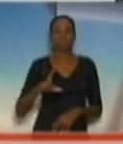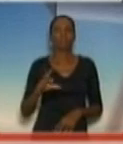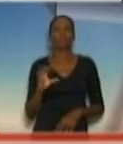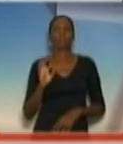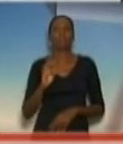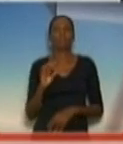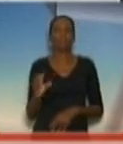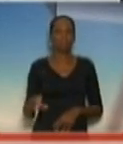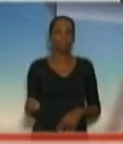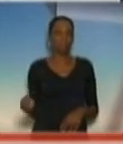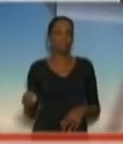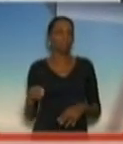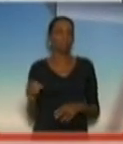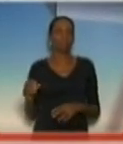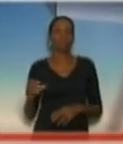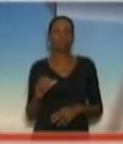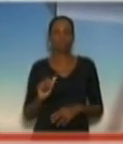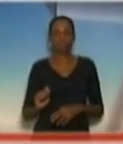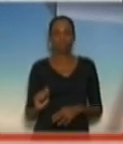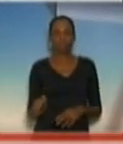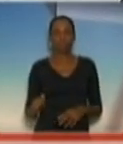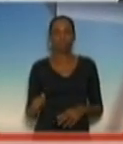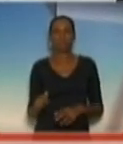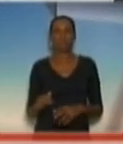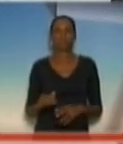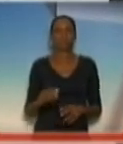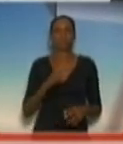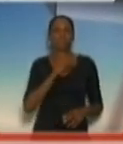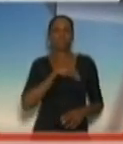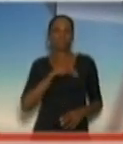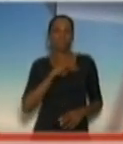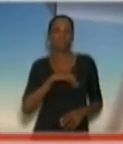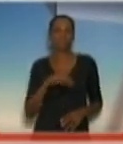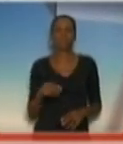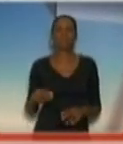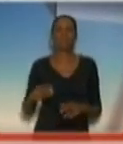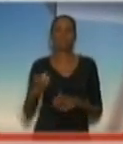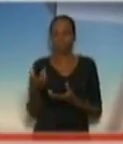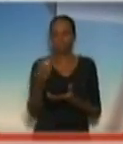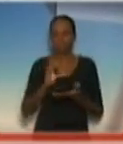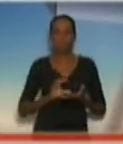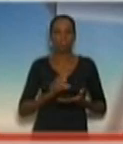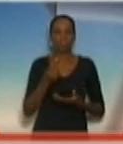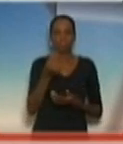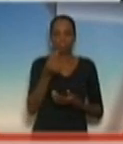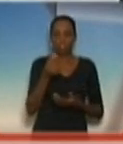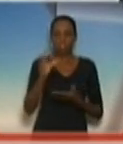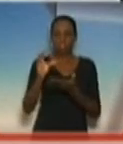aviltantes salários recebidos por esses servidores. Inclusive, estou aqui, senhor presidente,